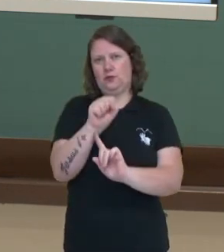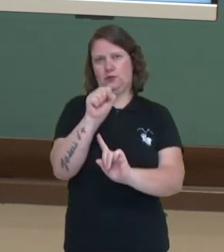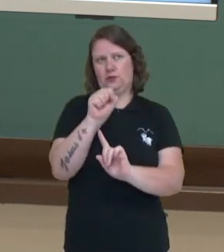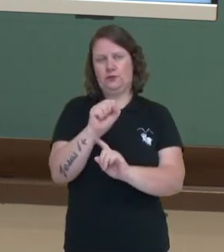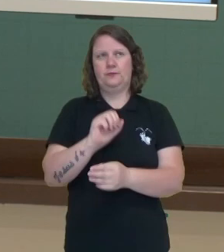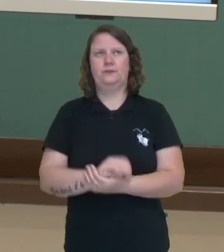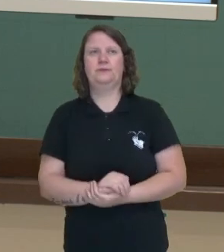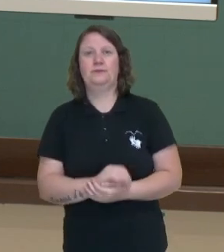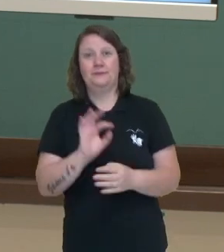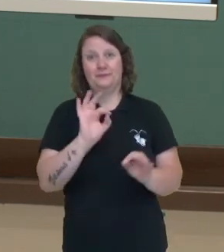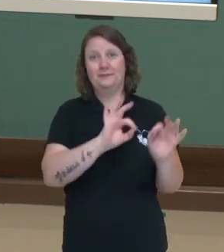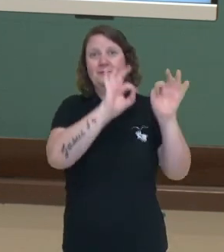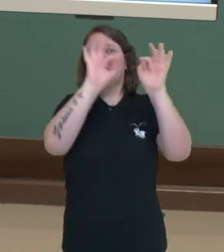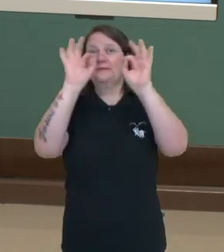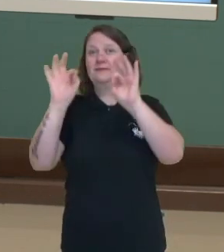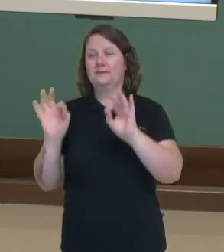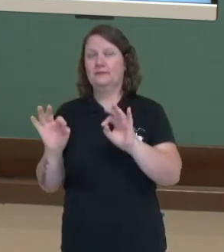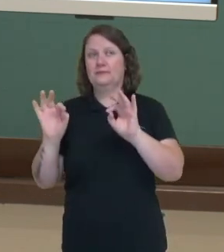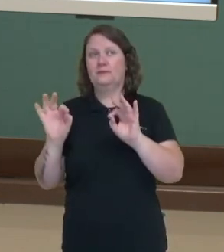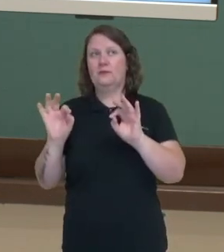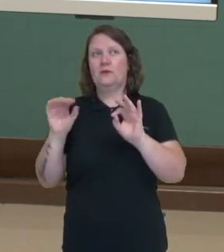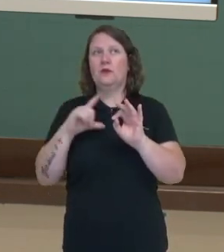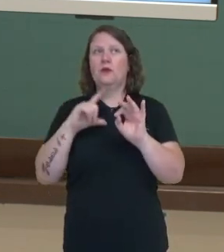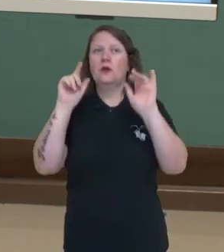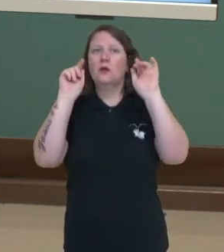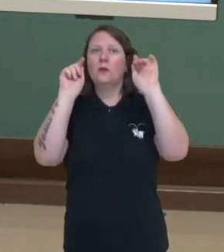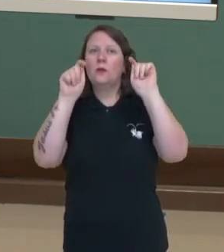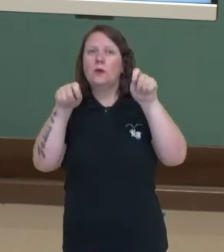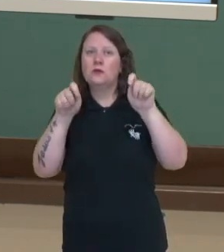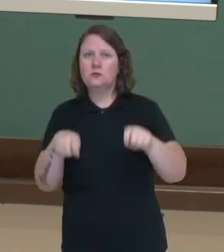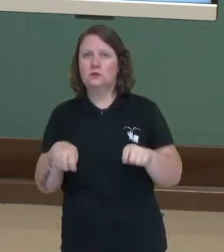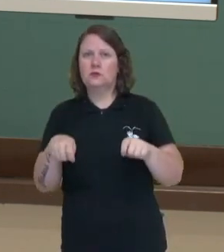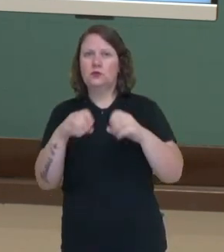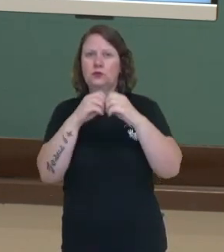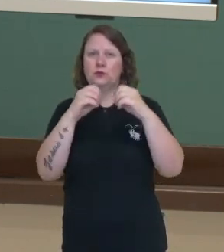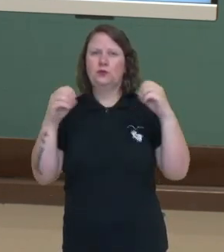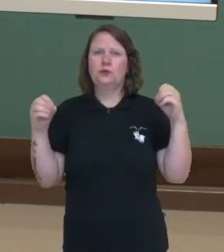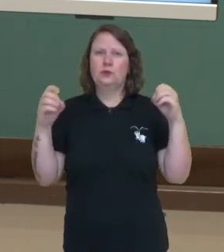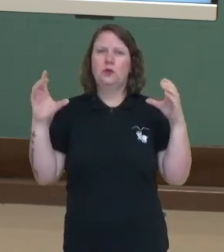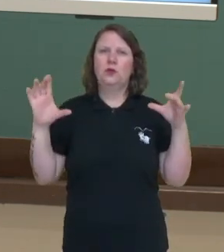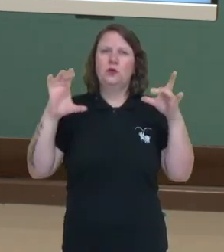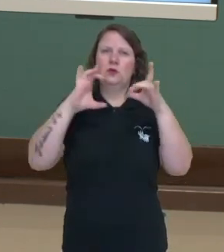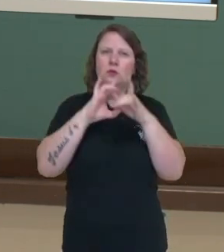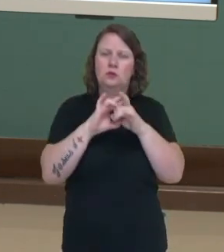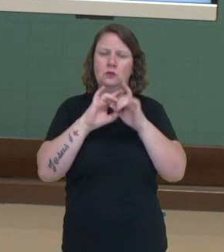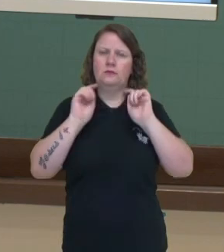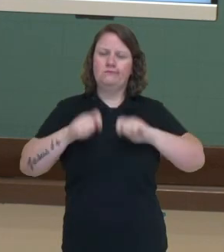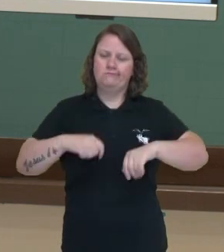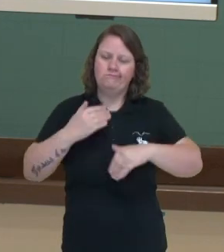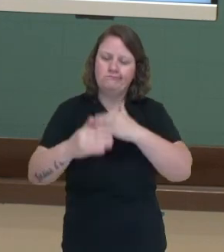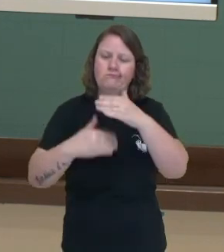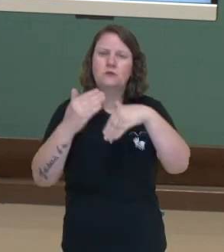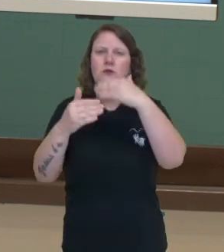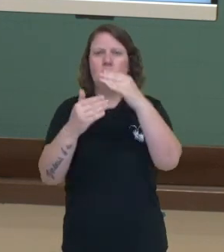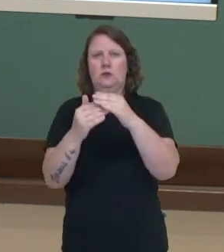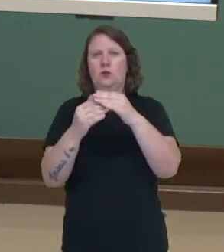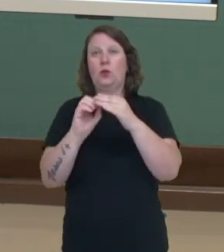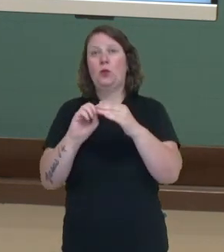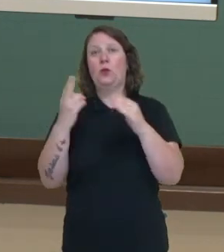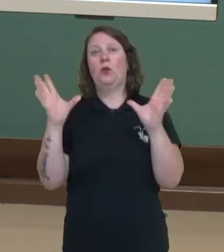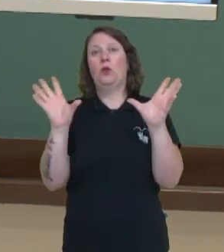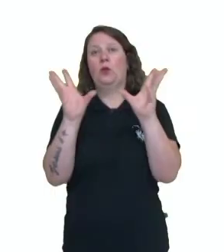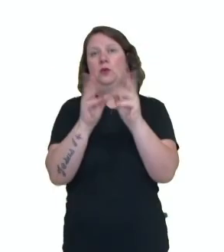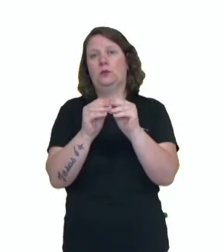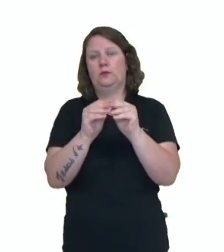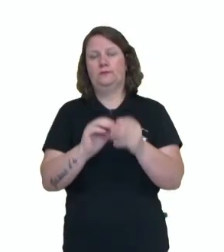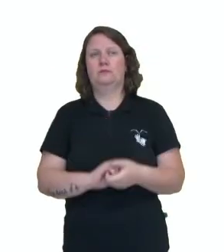Seguindo, vamos ver aqui as possibilidades das orações subordinadas, elas podem ser desenvolvidas ou reduzidas.